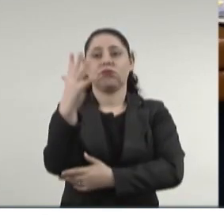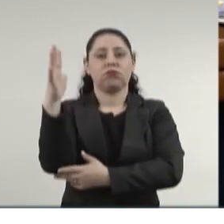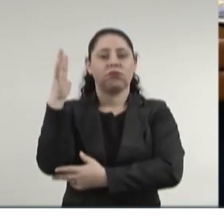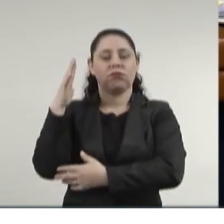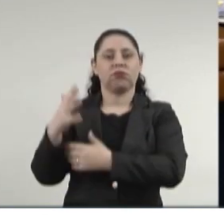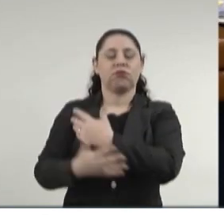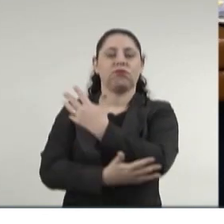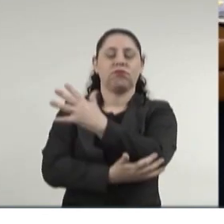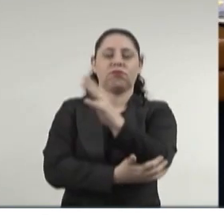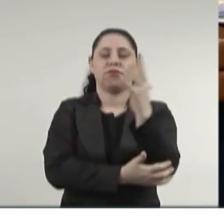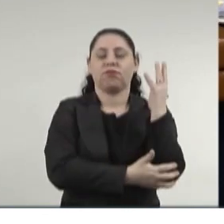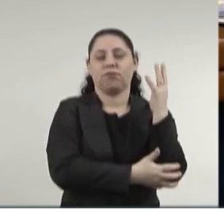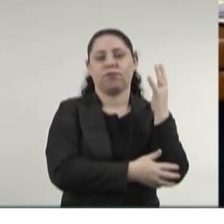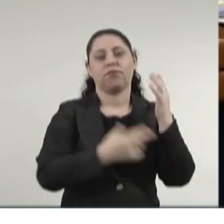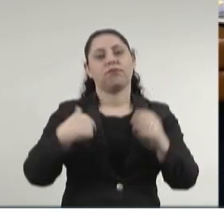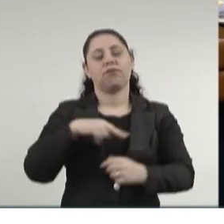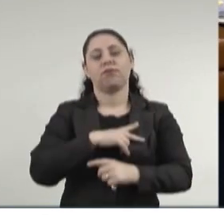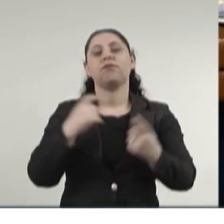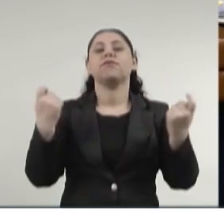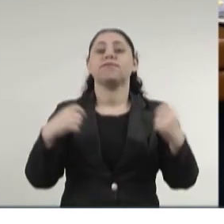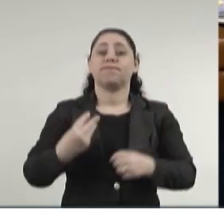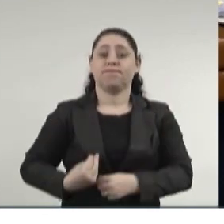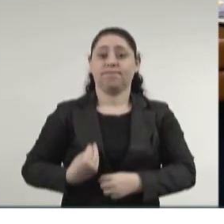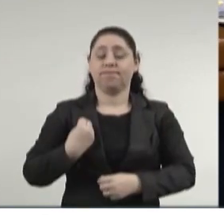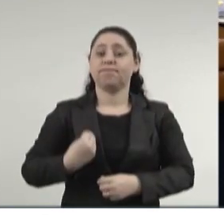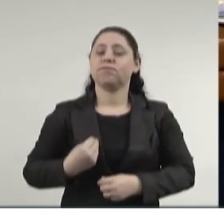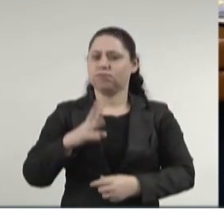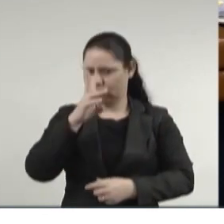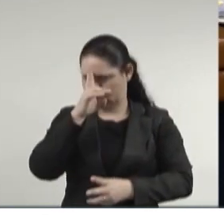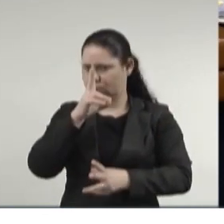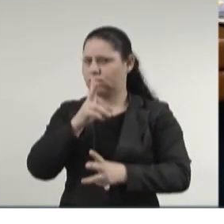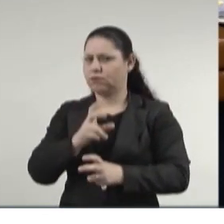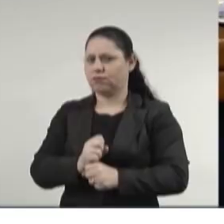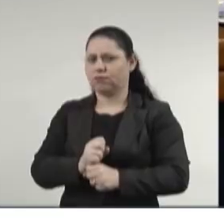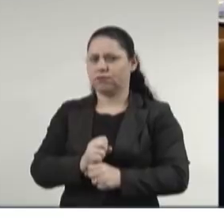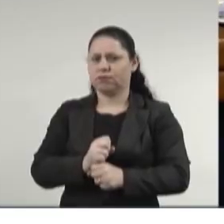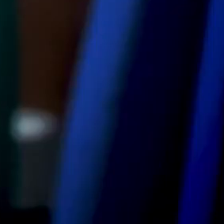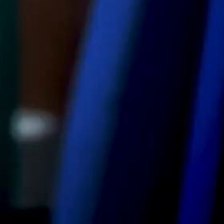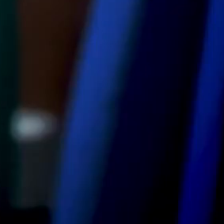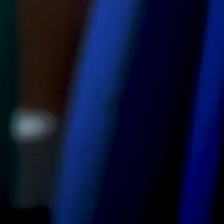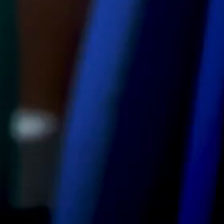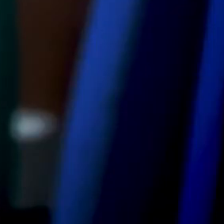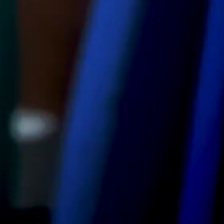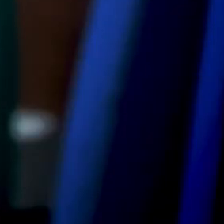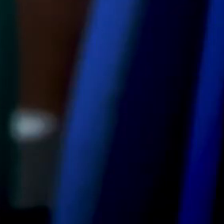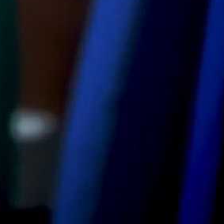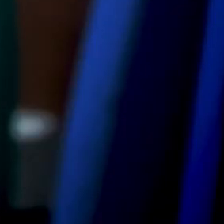ambiente e que nós temos que estar presente com muita força nesse sentido.